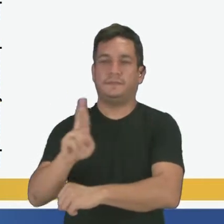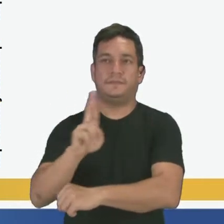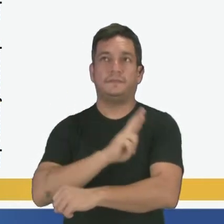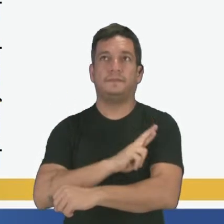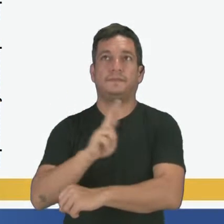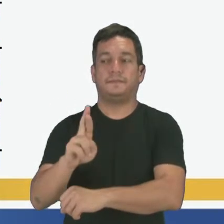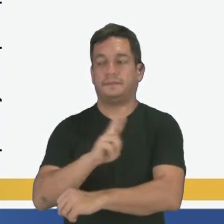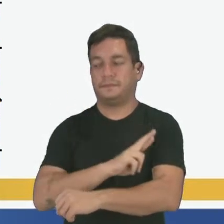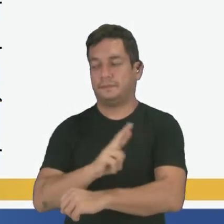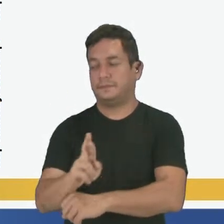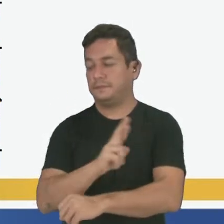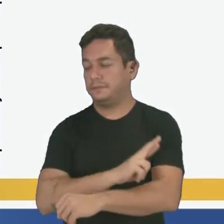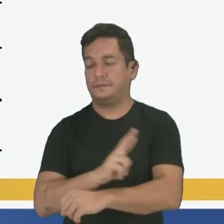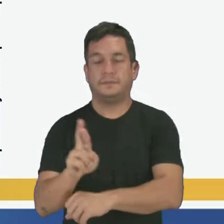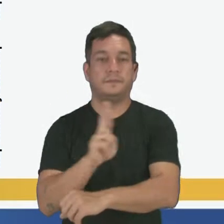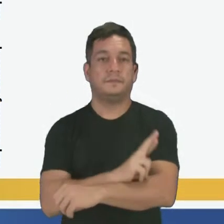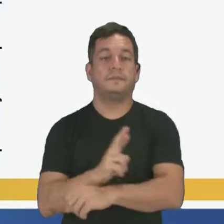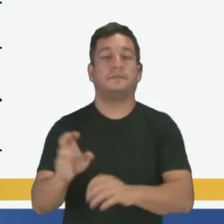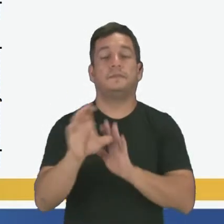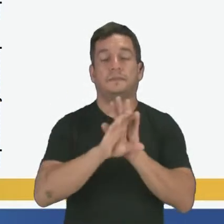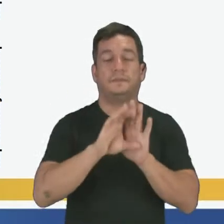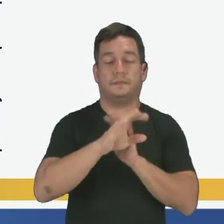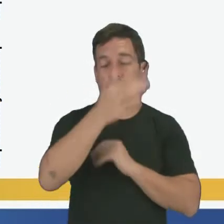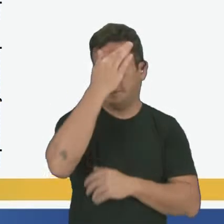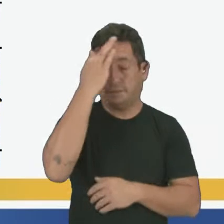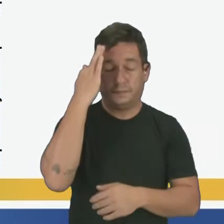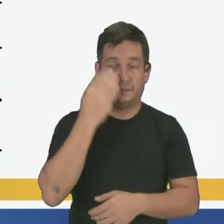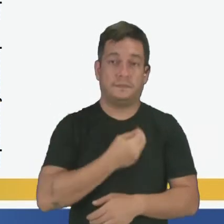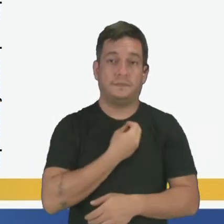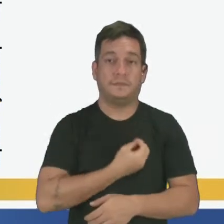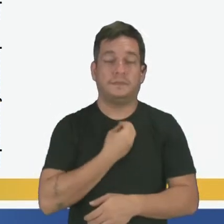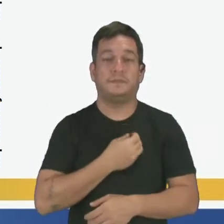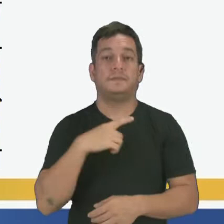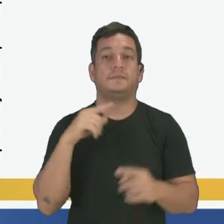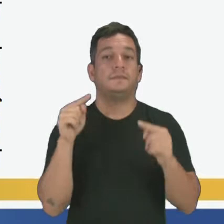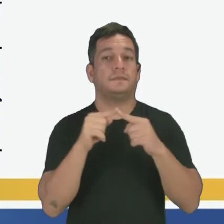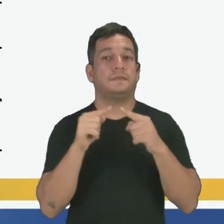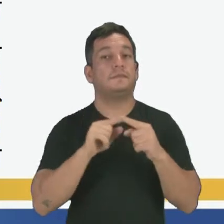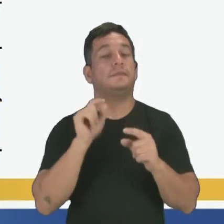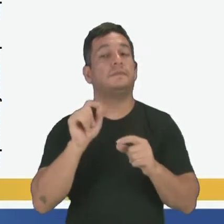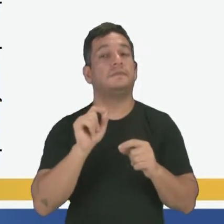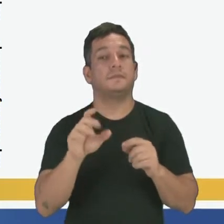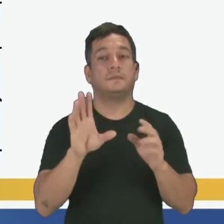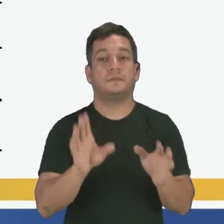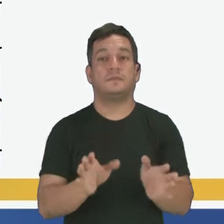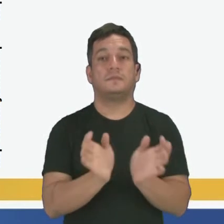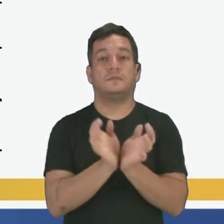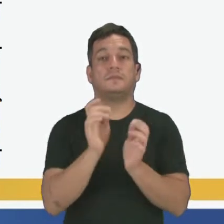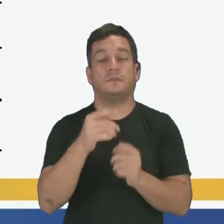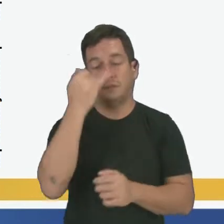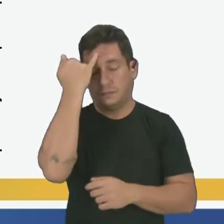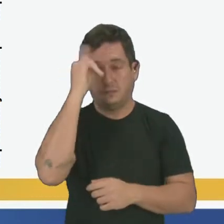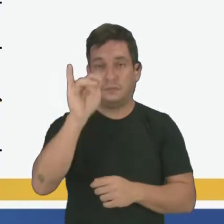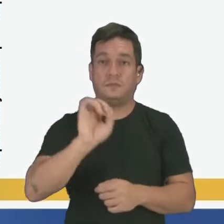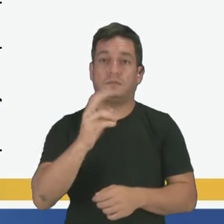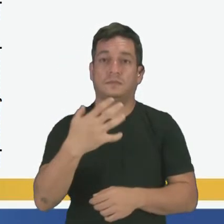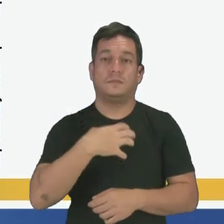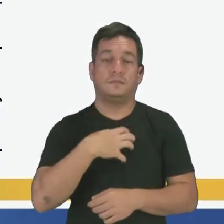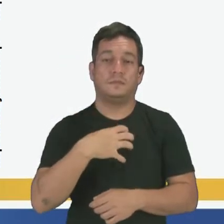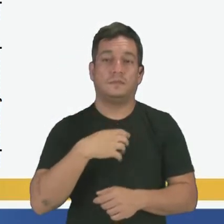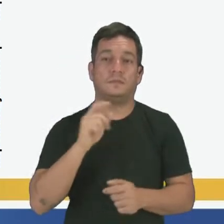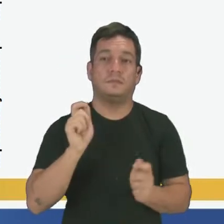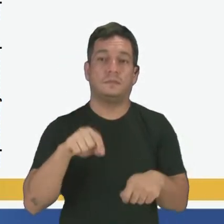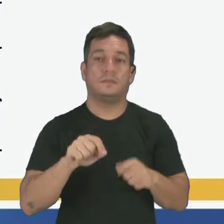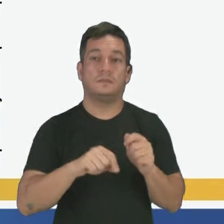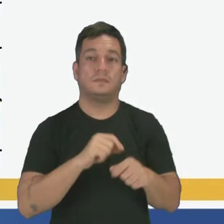O conceito de filosofia de vida, ele está ligado a um conjunto de ideias ou atitudes que fazem